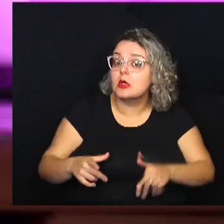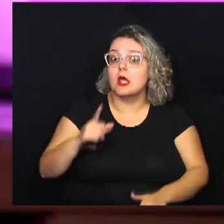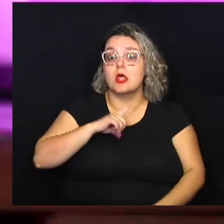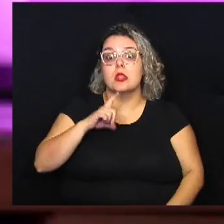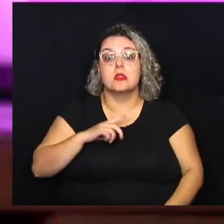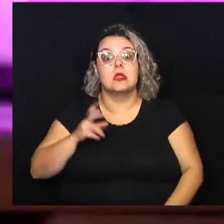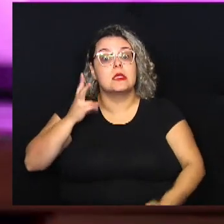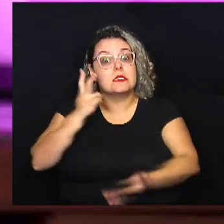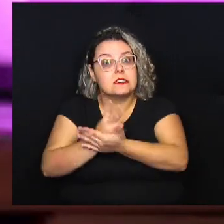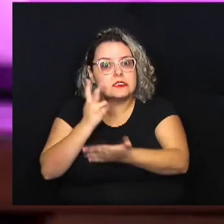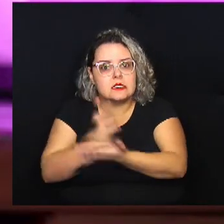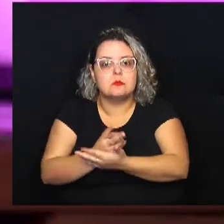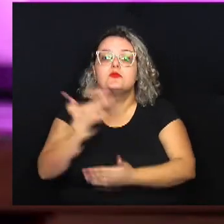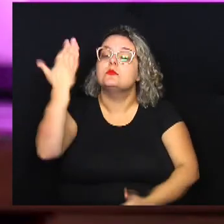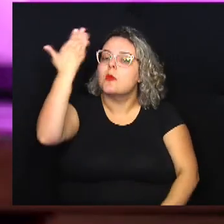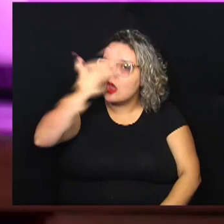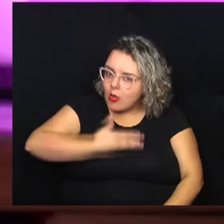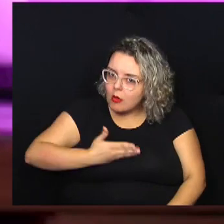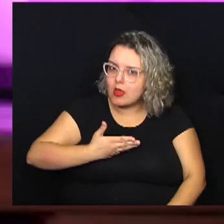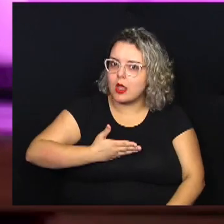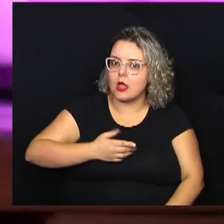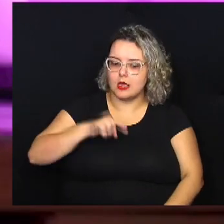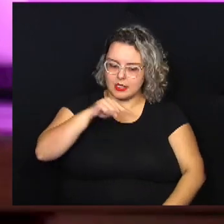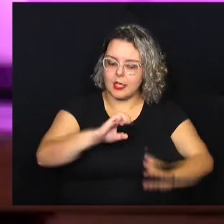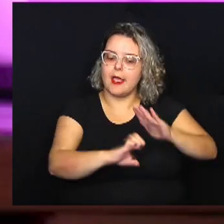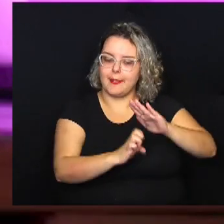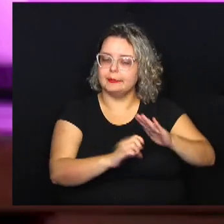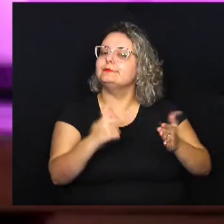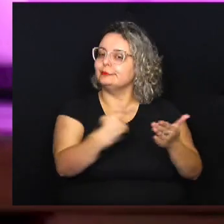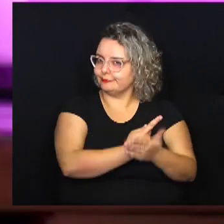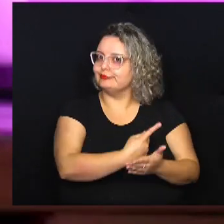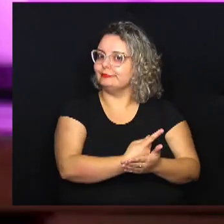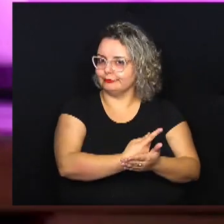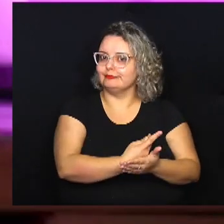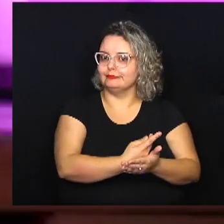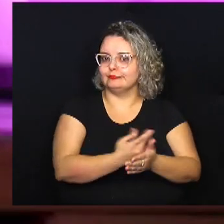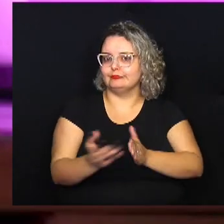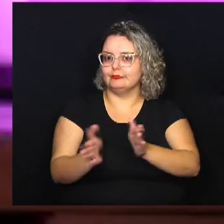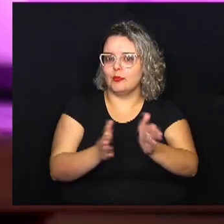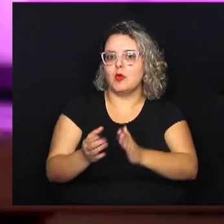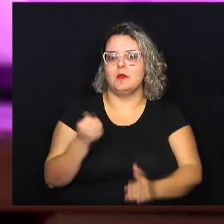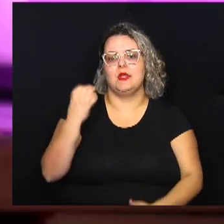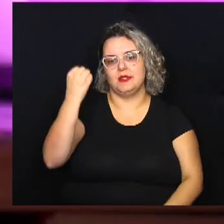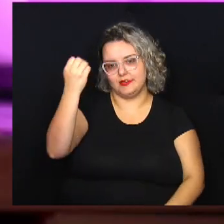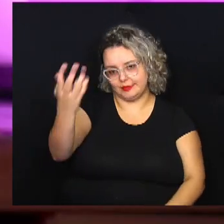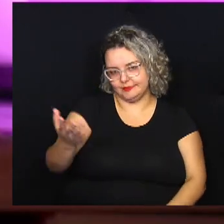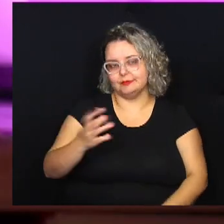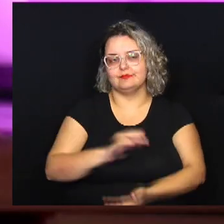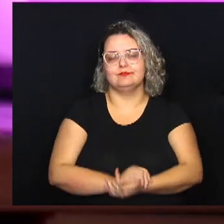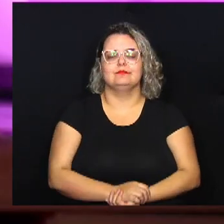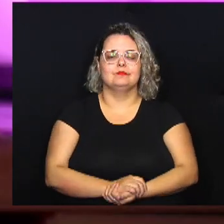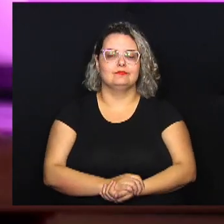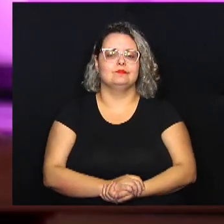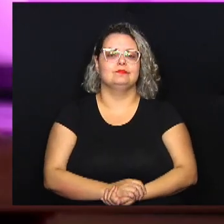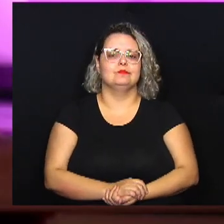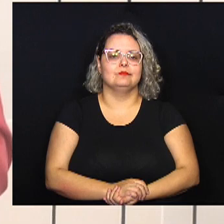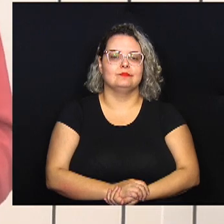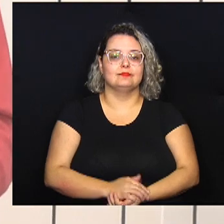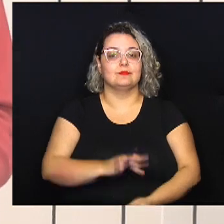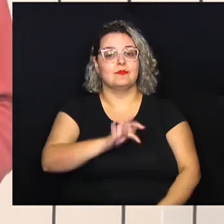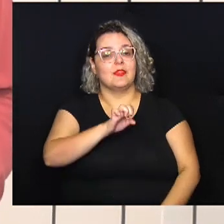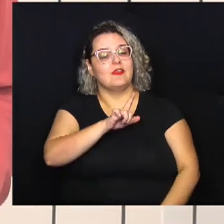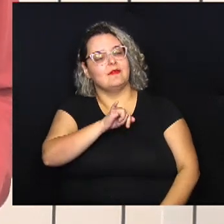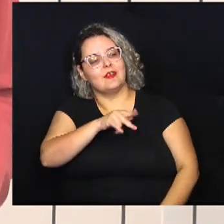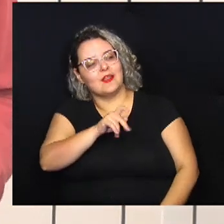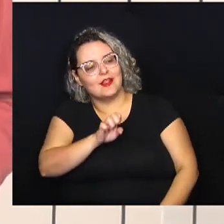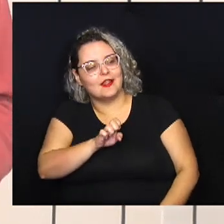ali meios de comprovar que aquela empresa errou com ele na fase do transporte. Felipe